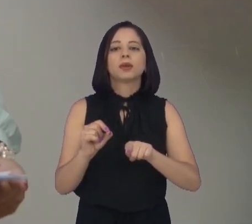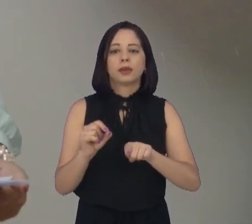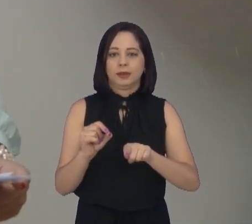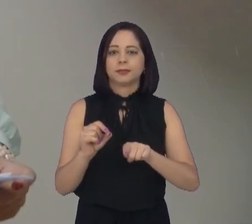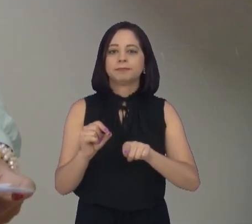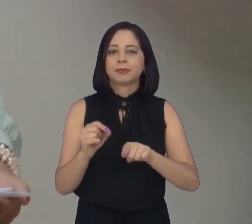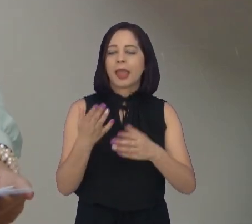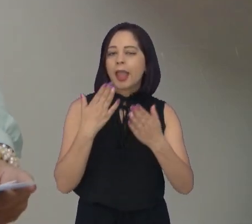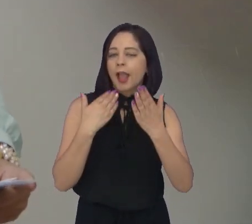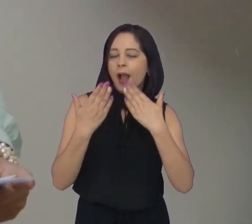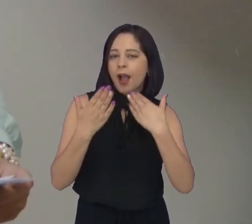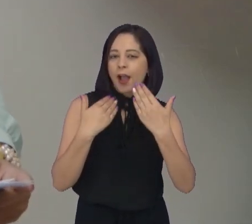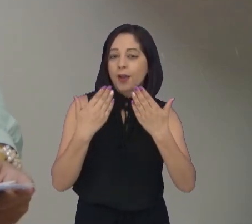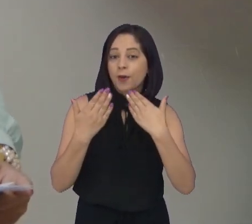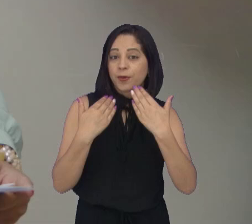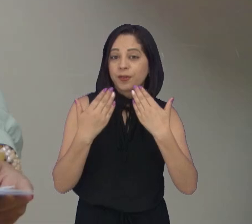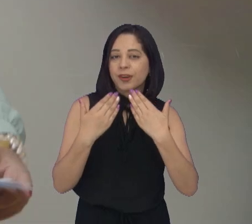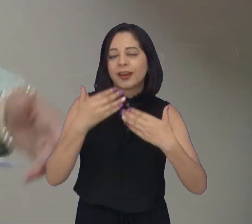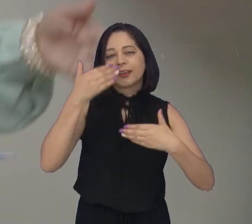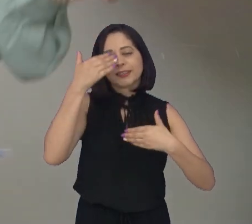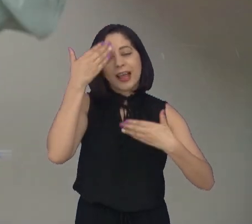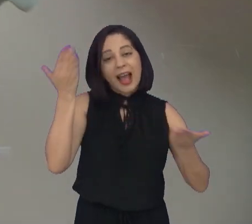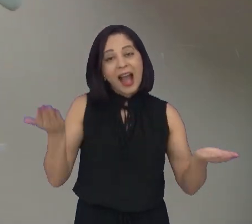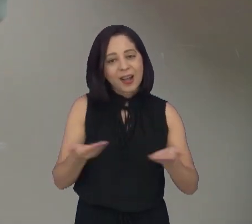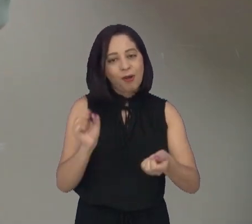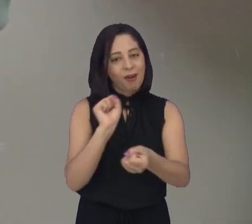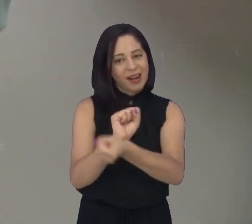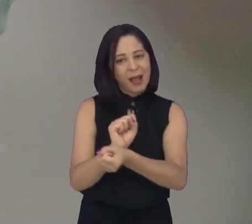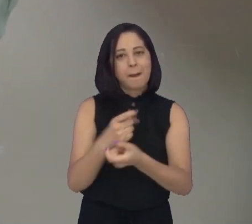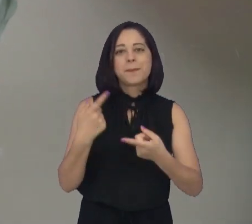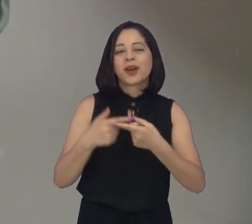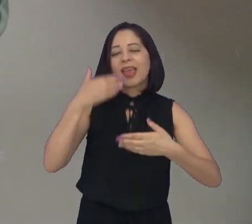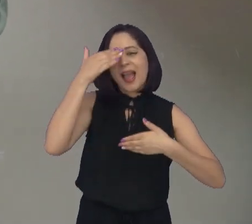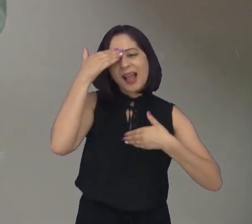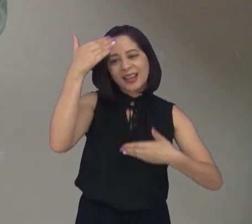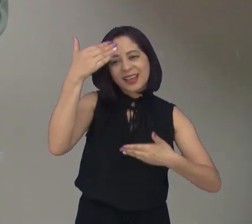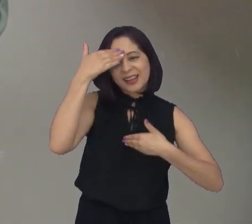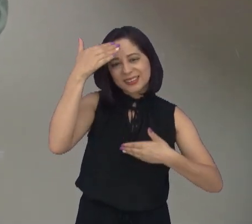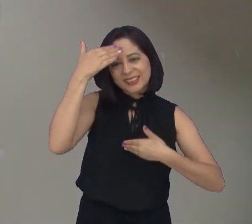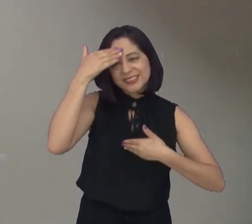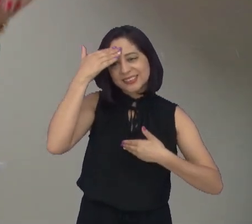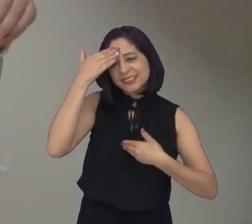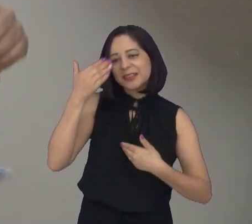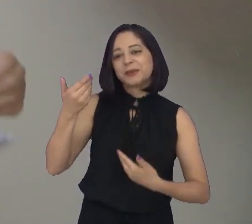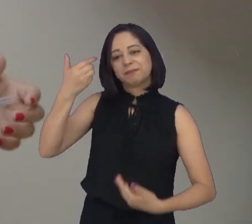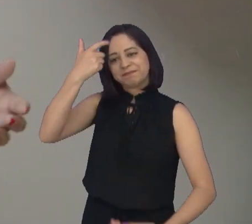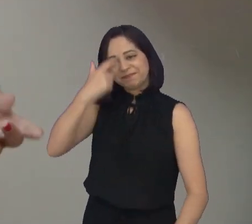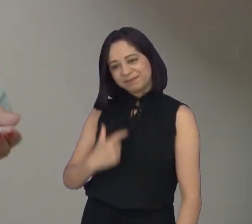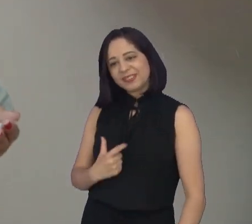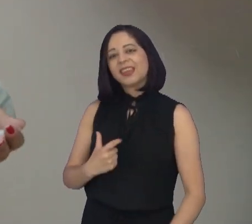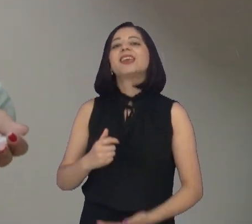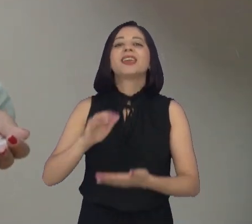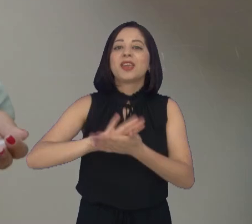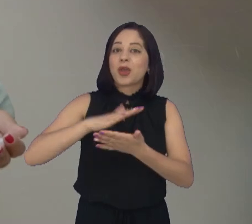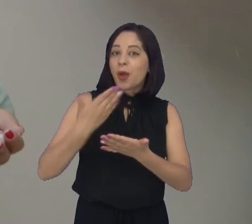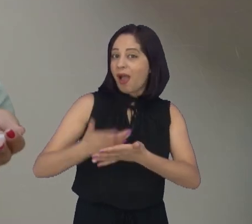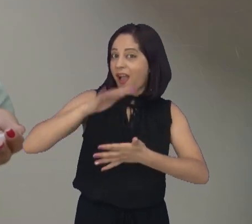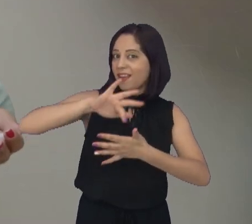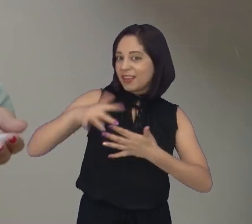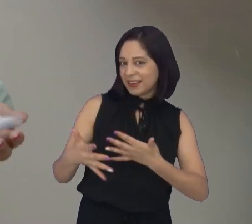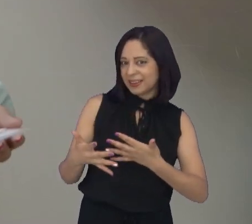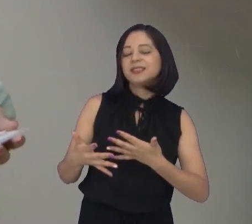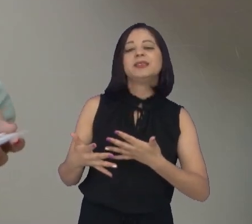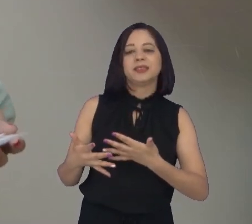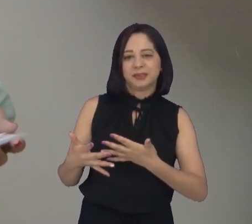na nossa conversa para agradecer a Ana Furtado, que está aqui, ó, do meu ladinho, na tradução